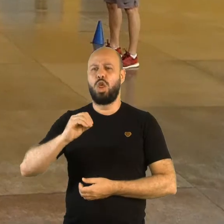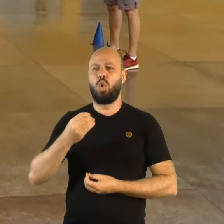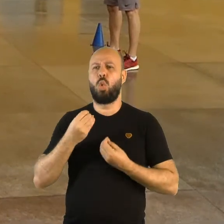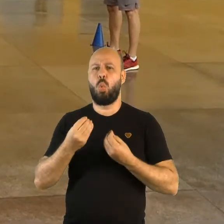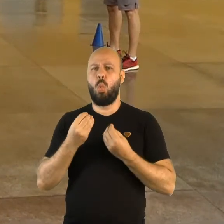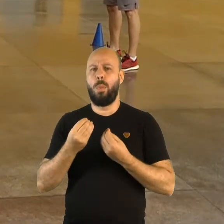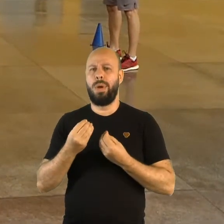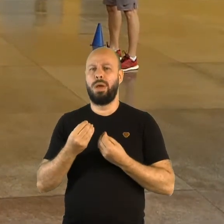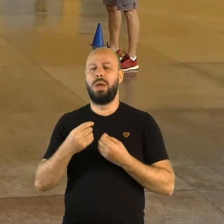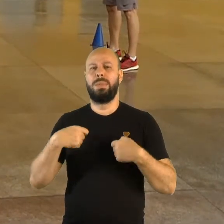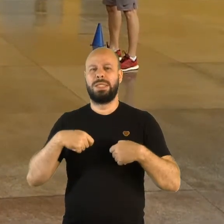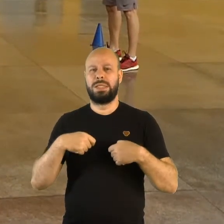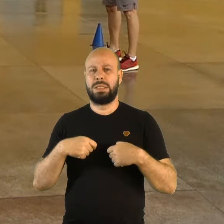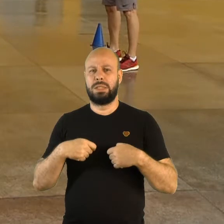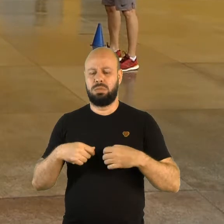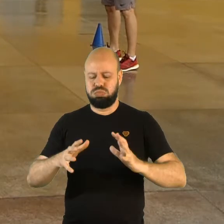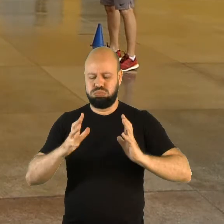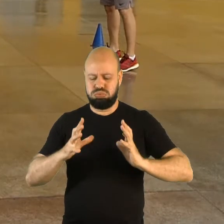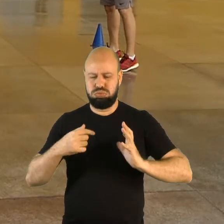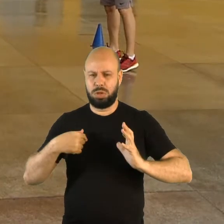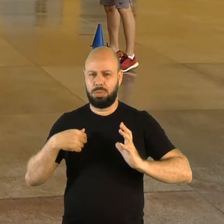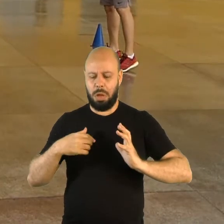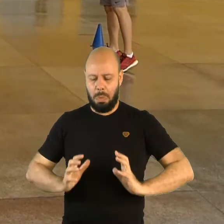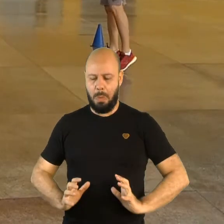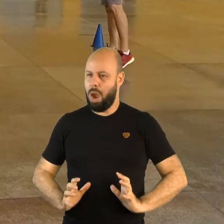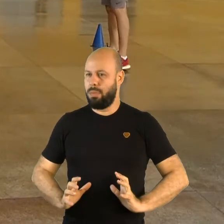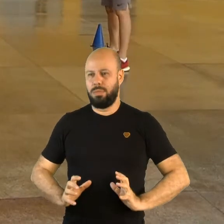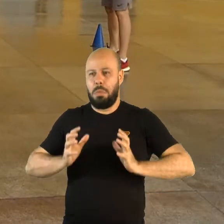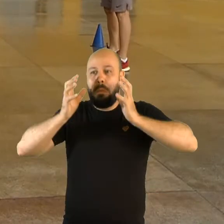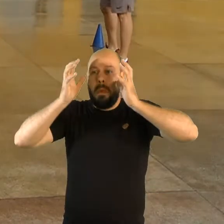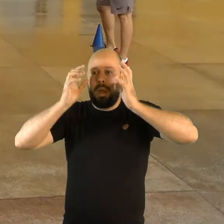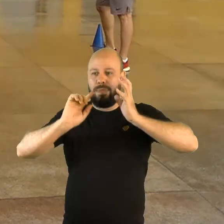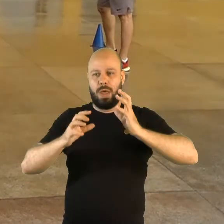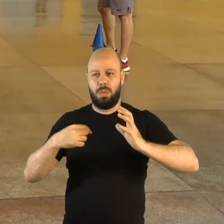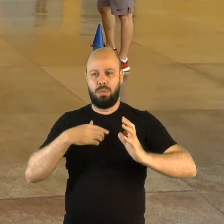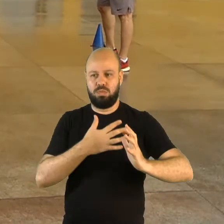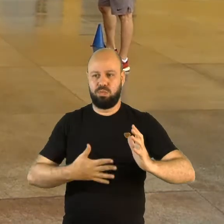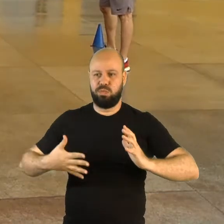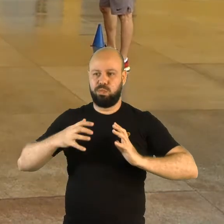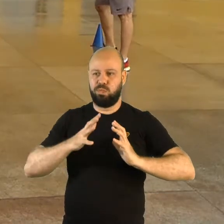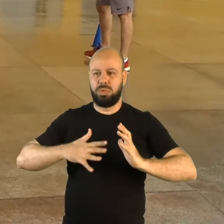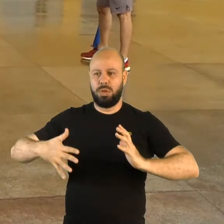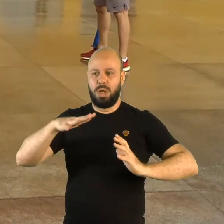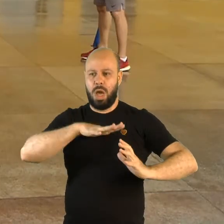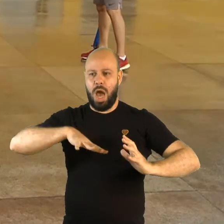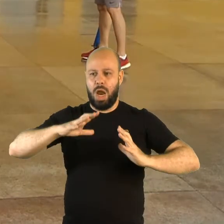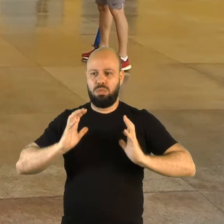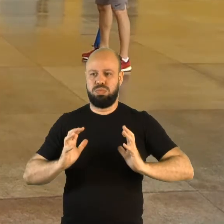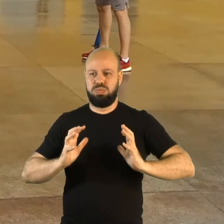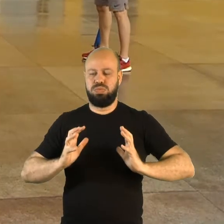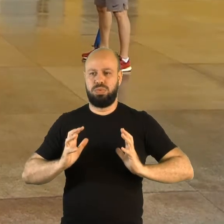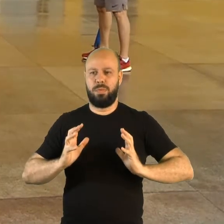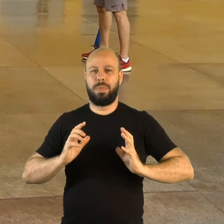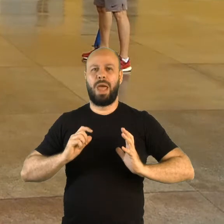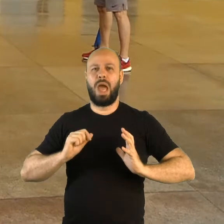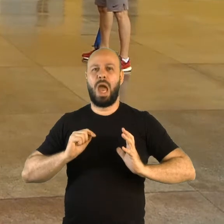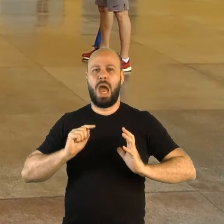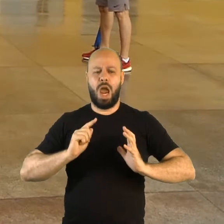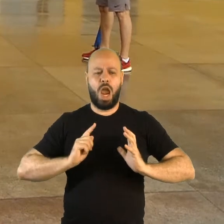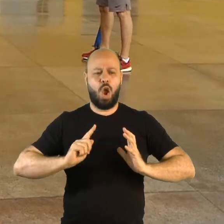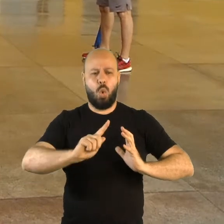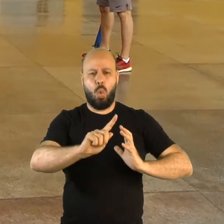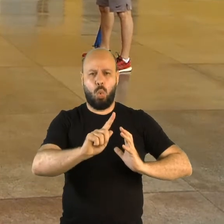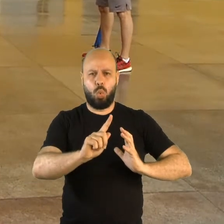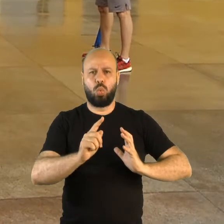ele tem que sair da altura do peito para chegar até o peito no outro colega ou do meu do meu